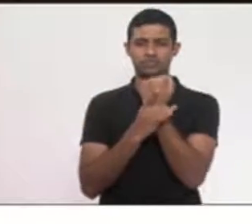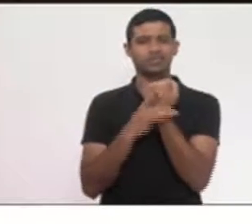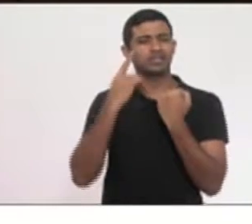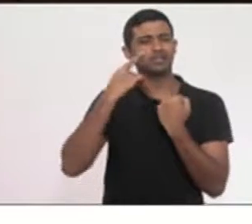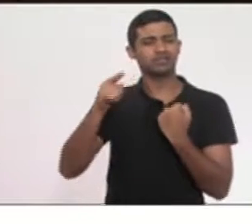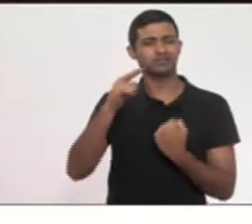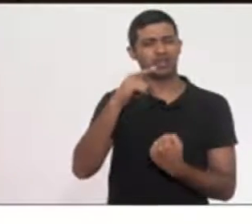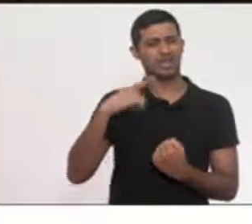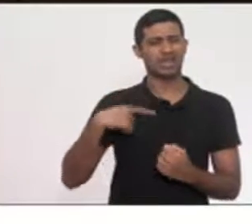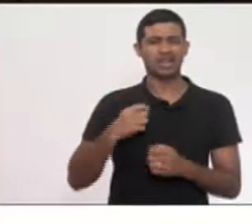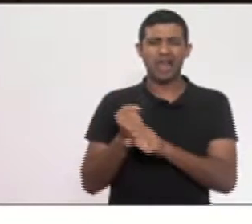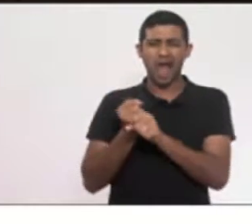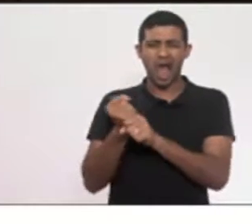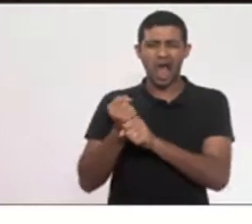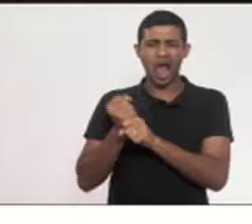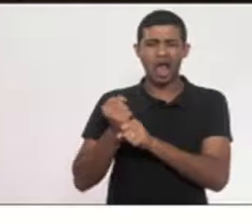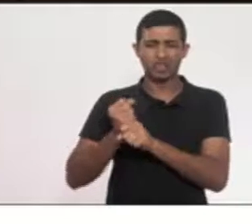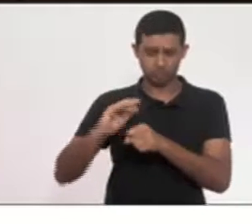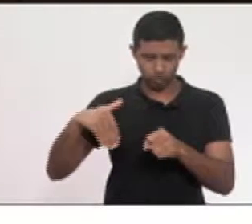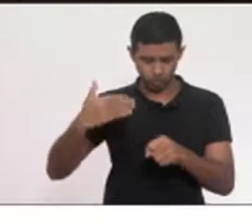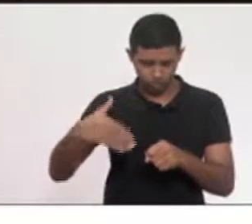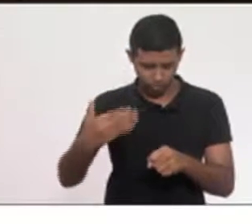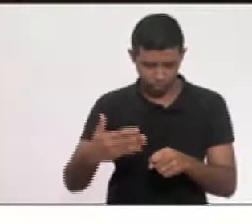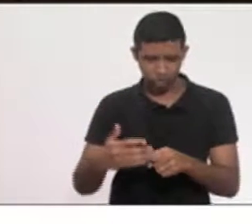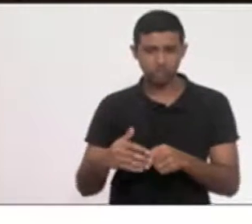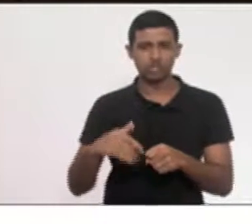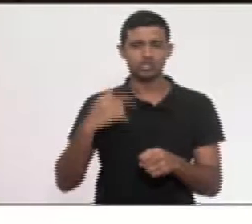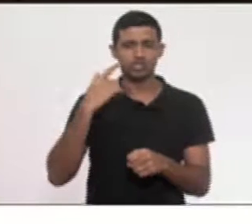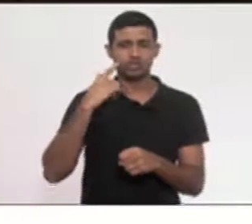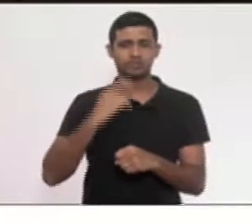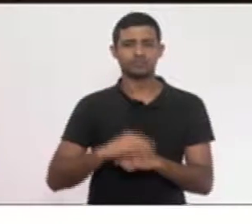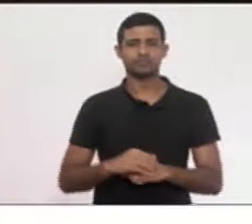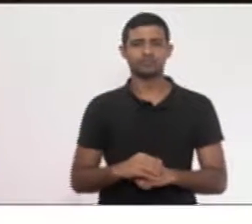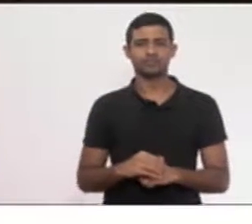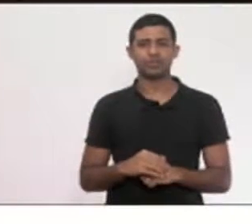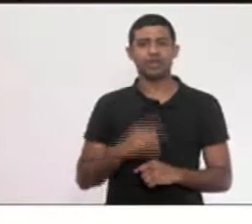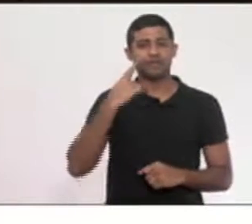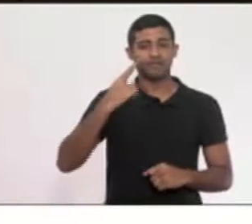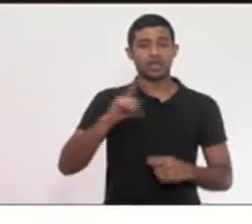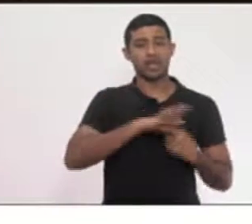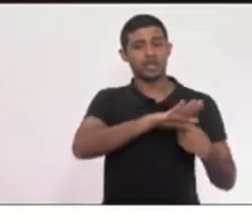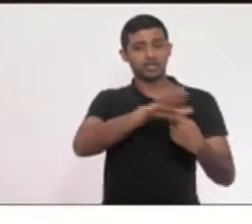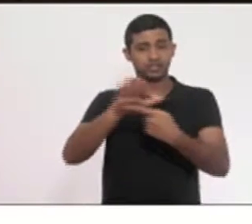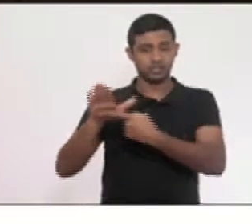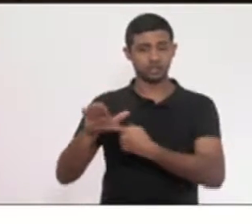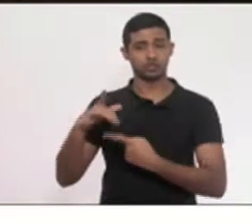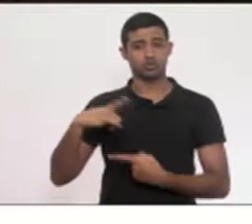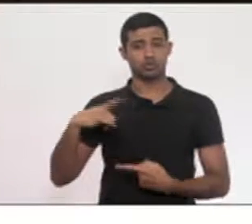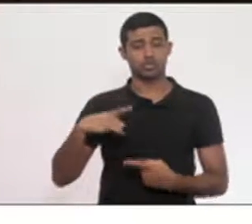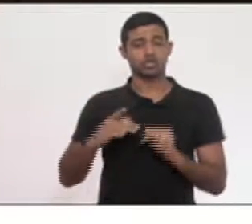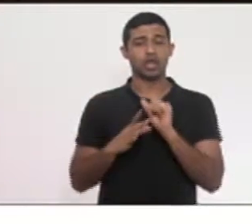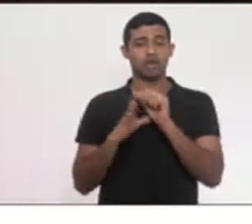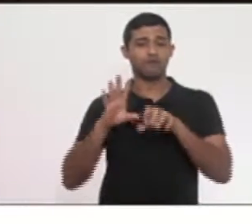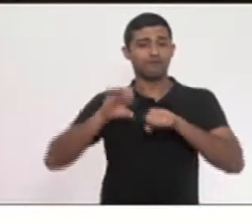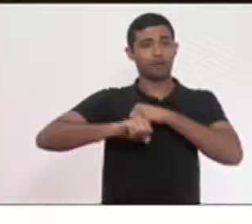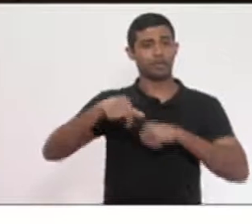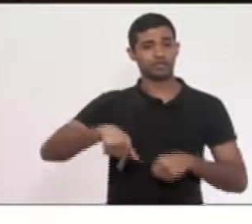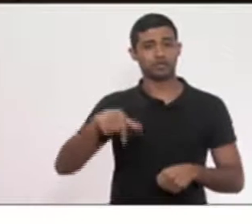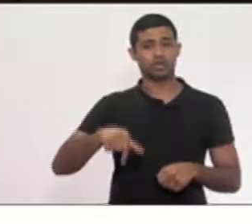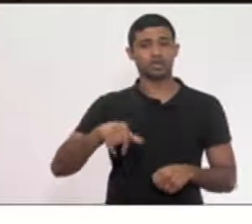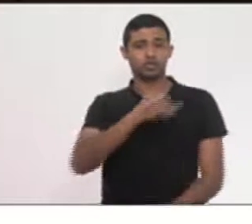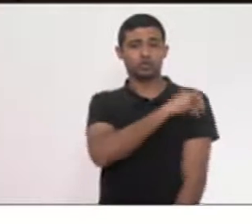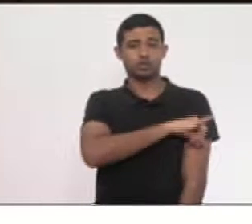décadas cuidando das nossas escolas técnicas, contribuindo com a formação profissional no estado do Rio de